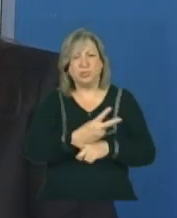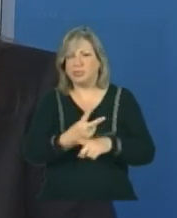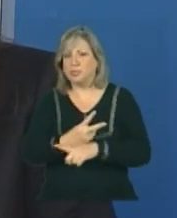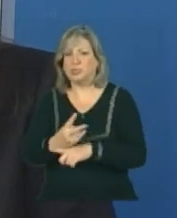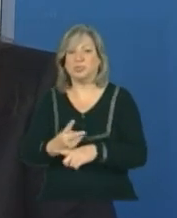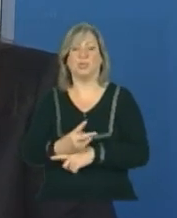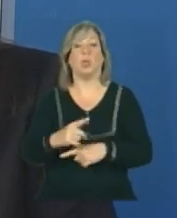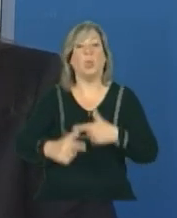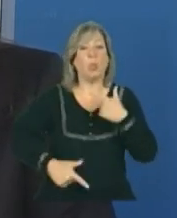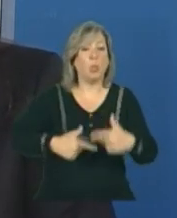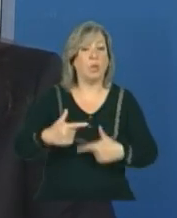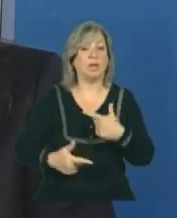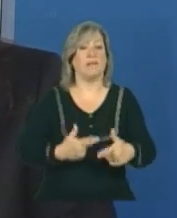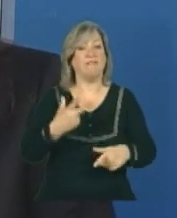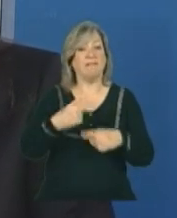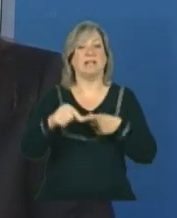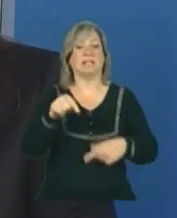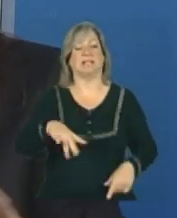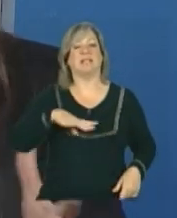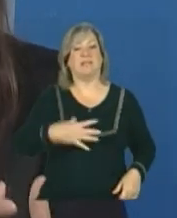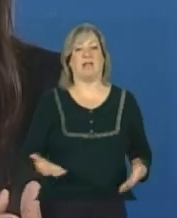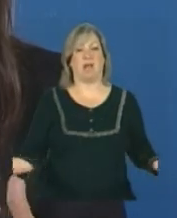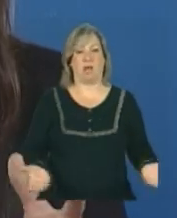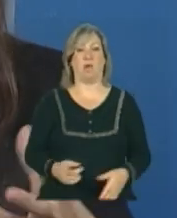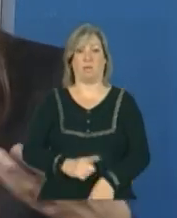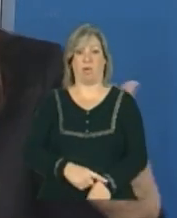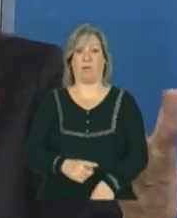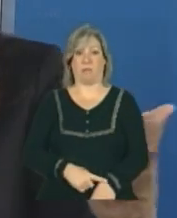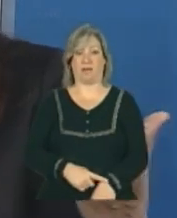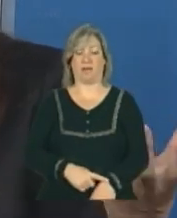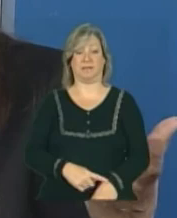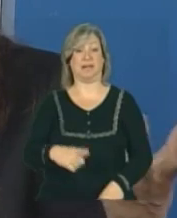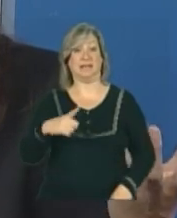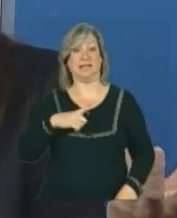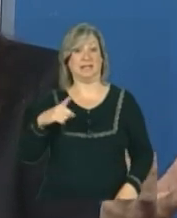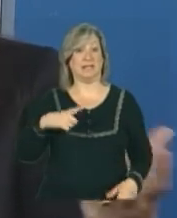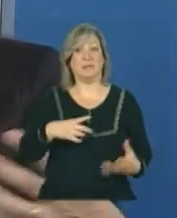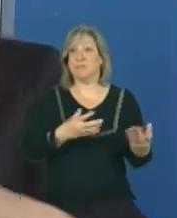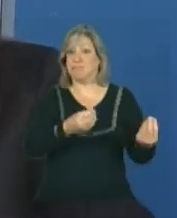enfrentar esse desafio nesse momento. Este outro desafio, são pontas de